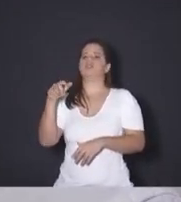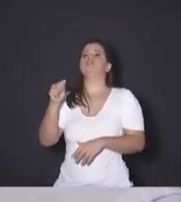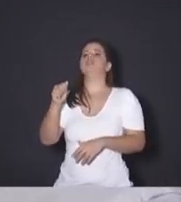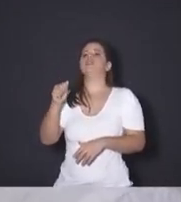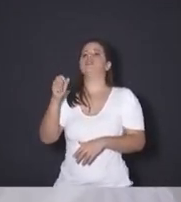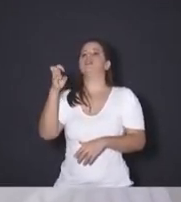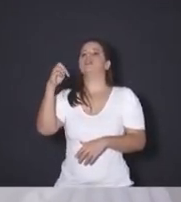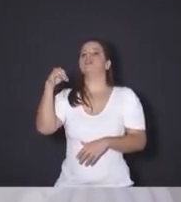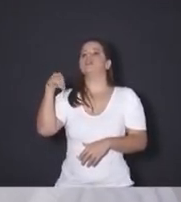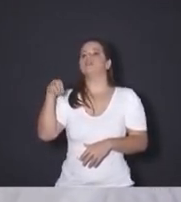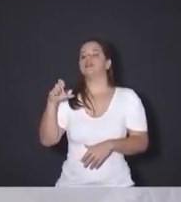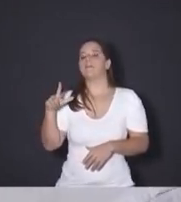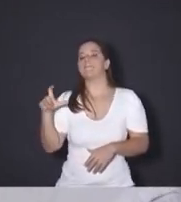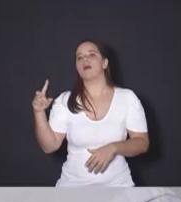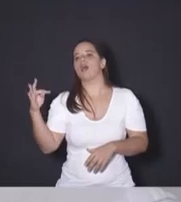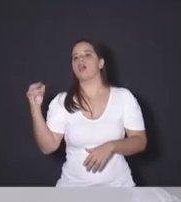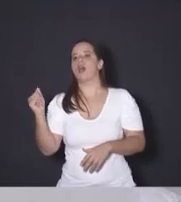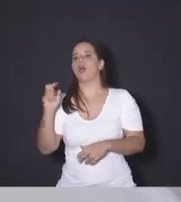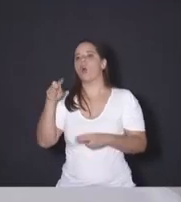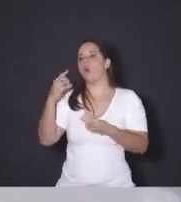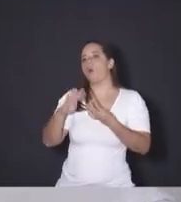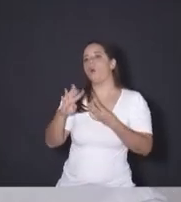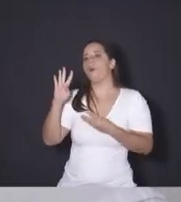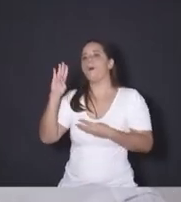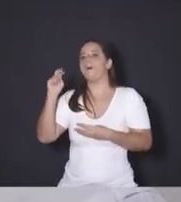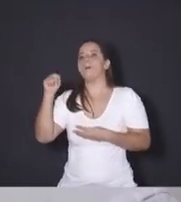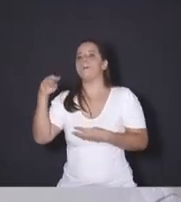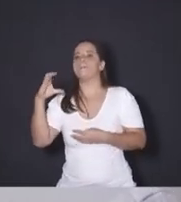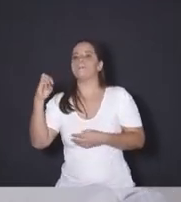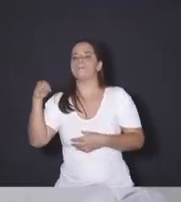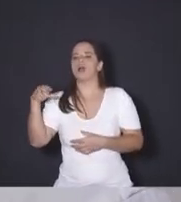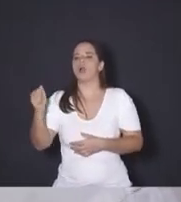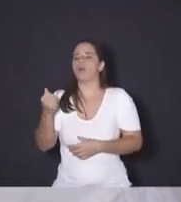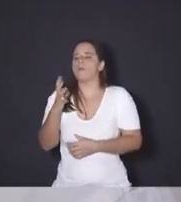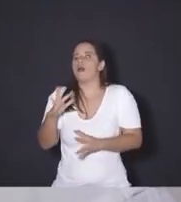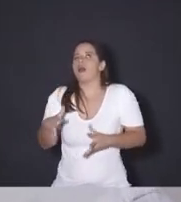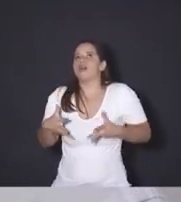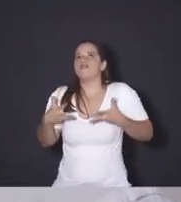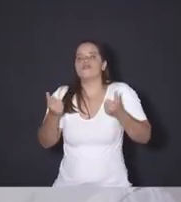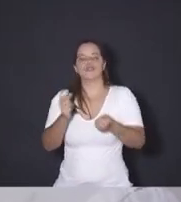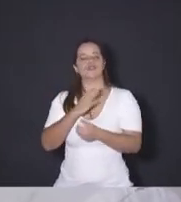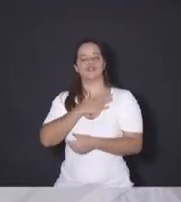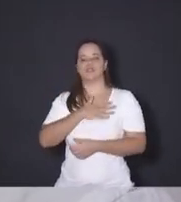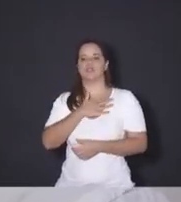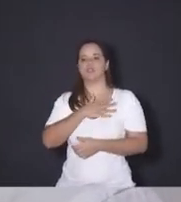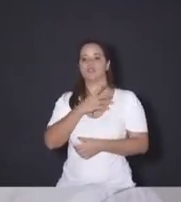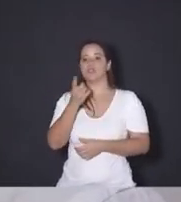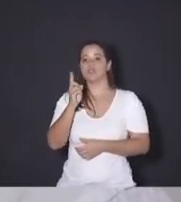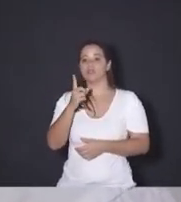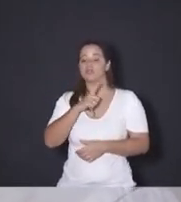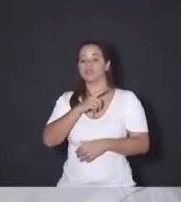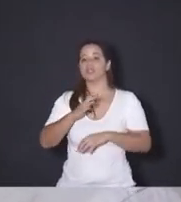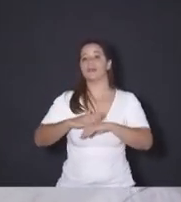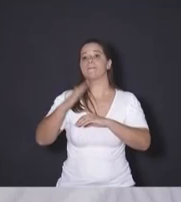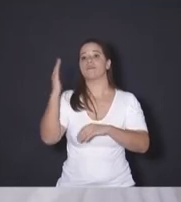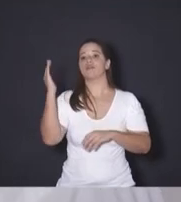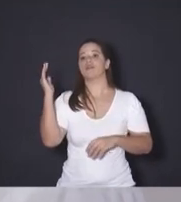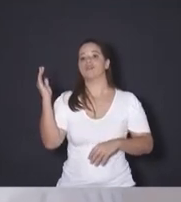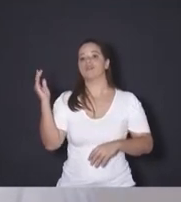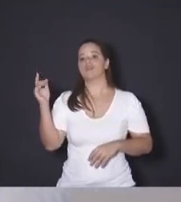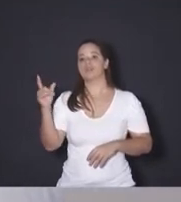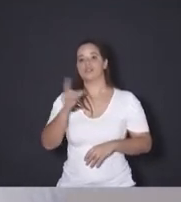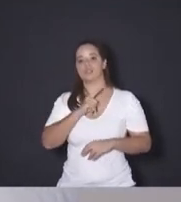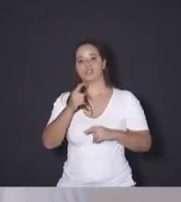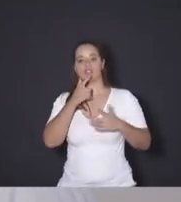de baile dançante hoje o banco toma maravilhoso que eu gosto muito não tem muito mais tem um